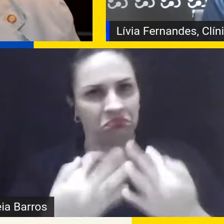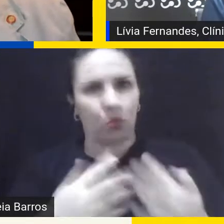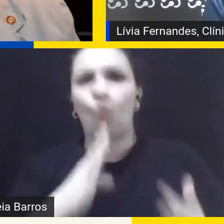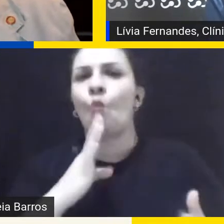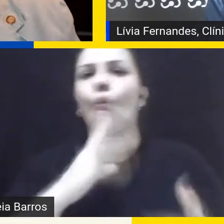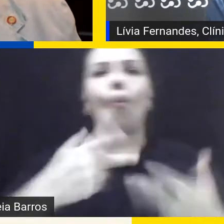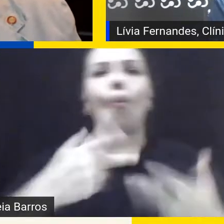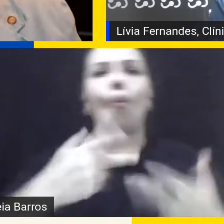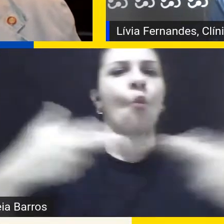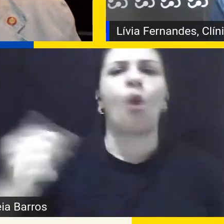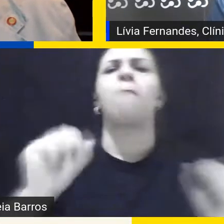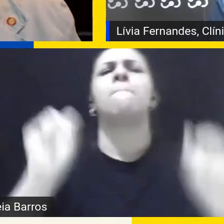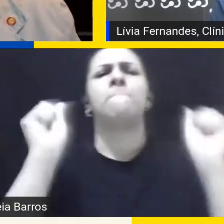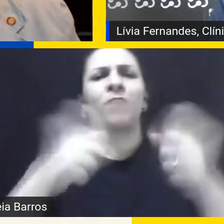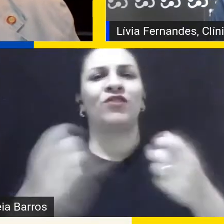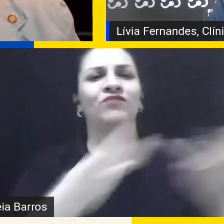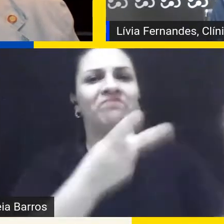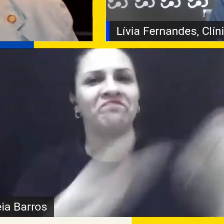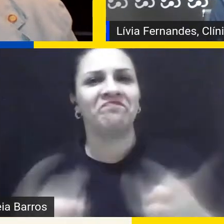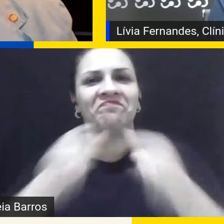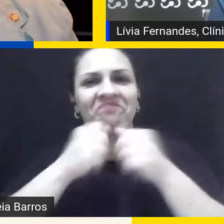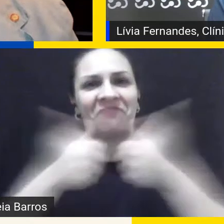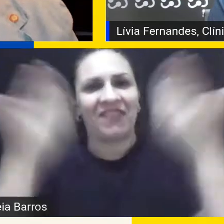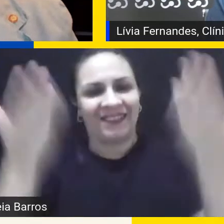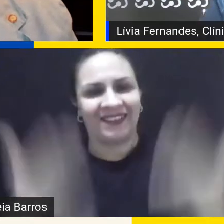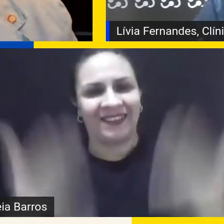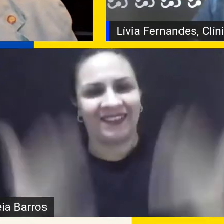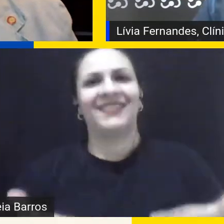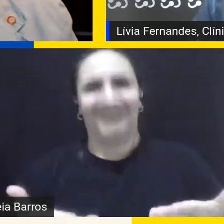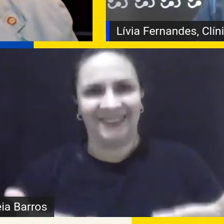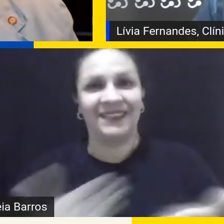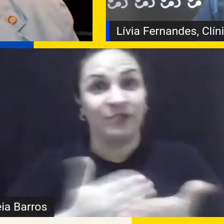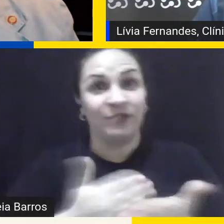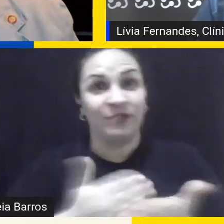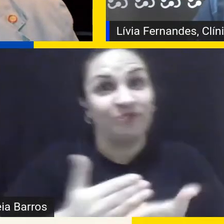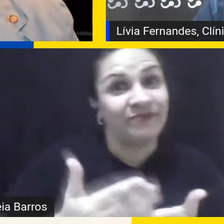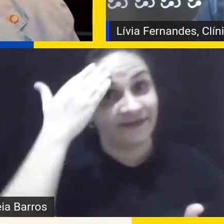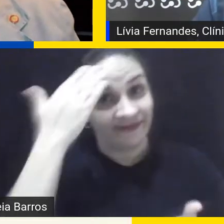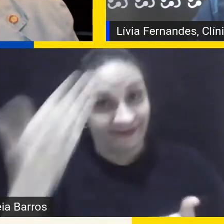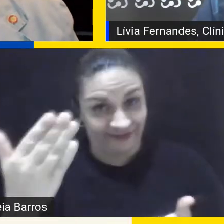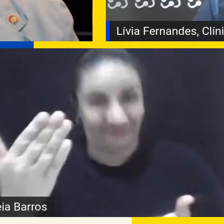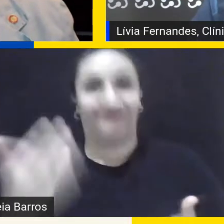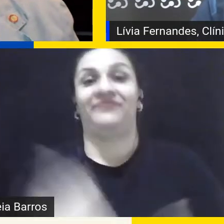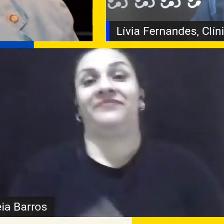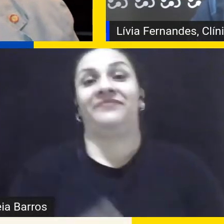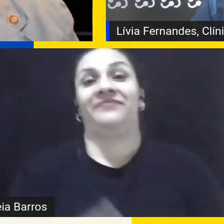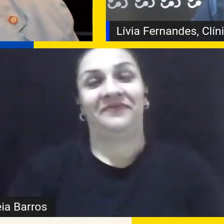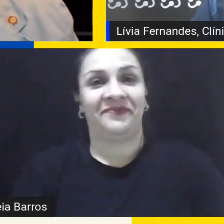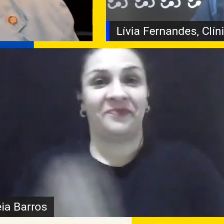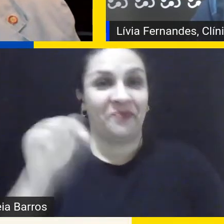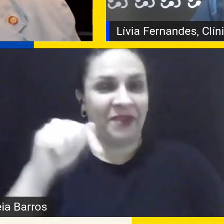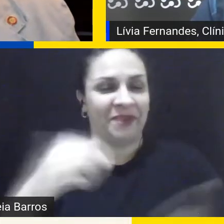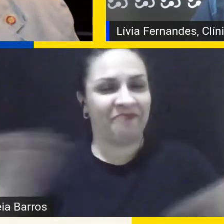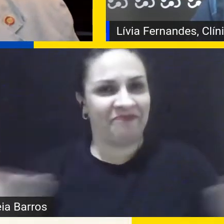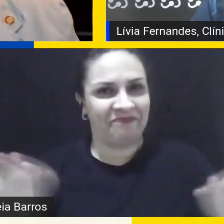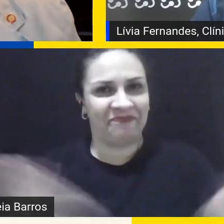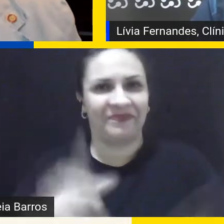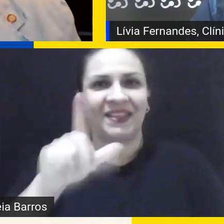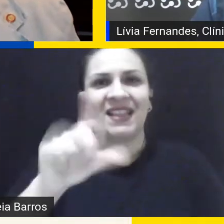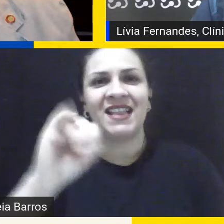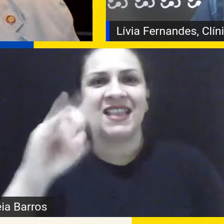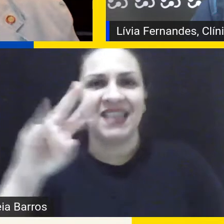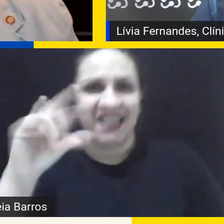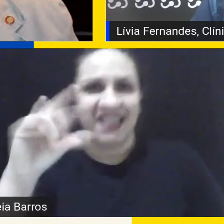todos bem-vindos, todas bem-vindas. Quero inicialmente agradecer aqui a Lívia Fernandes,